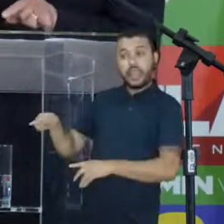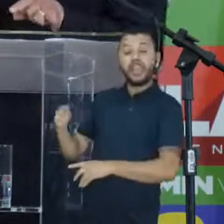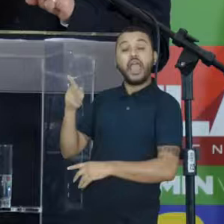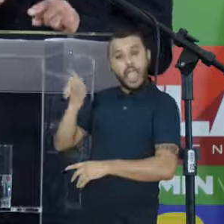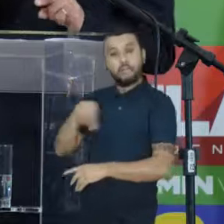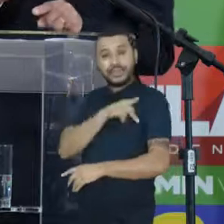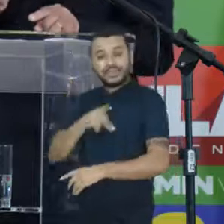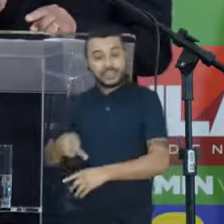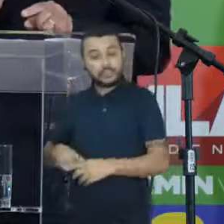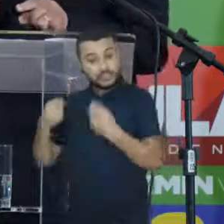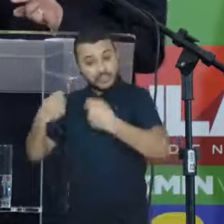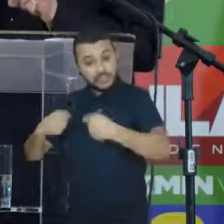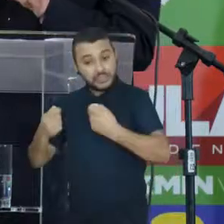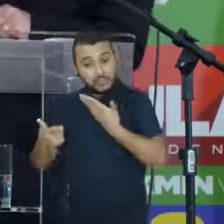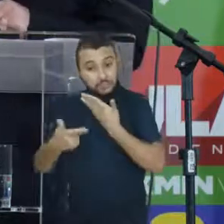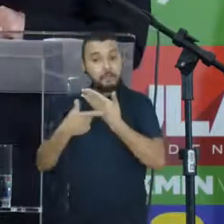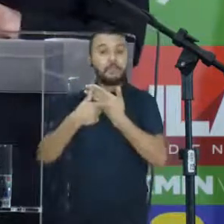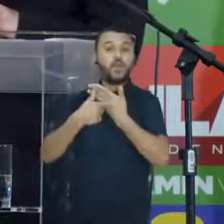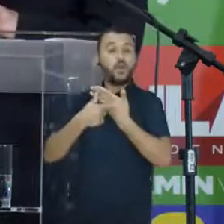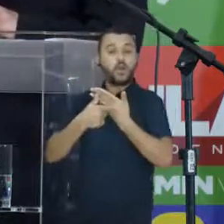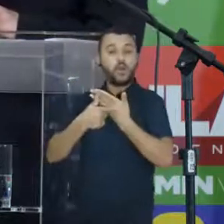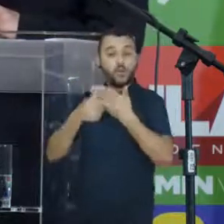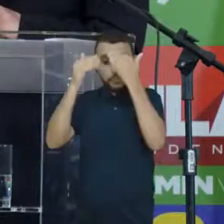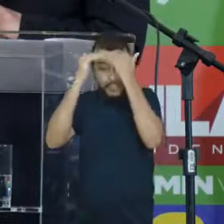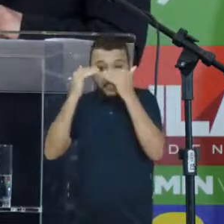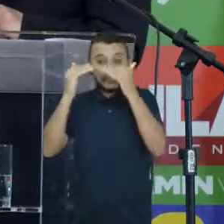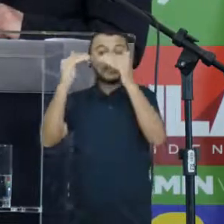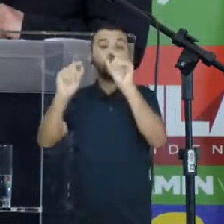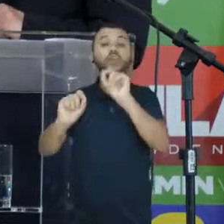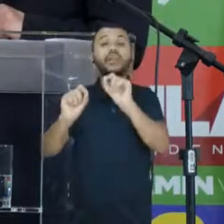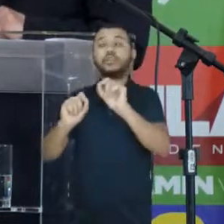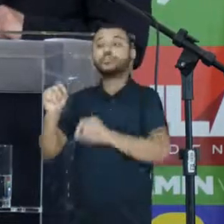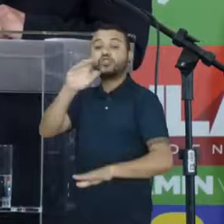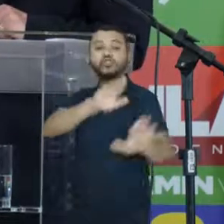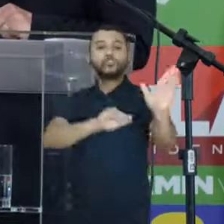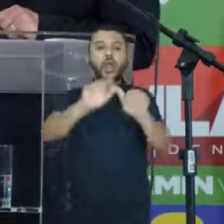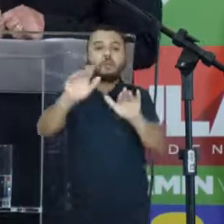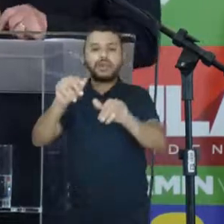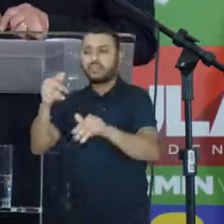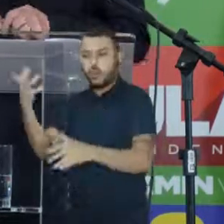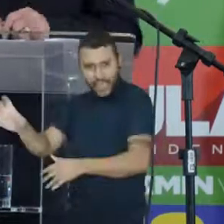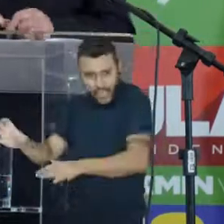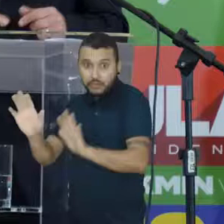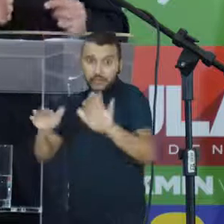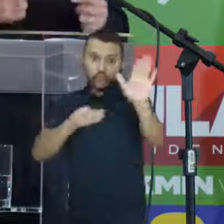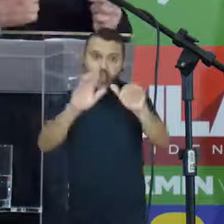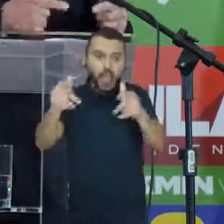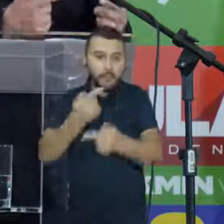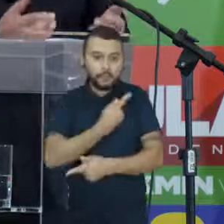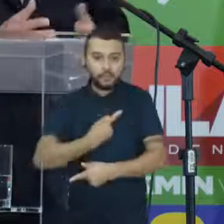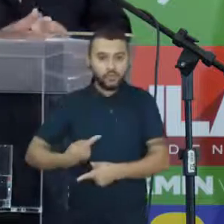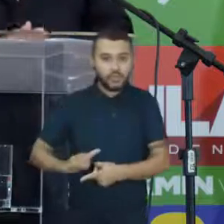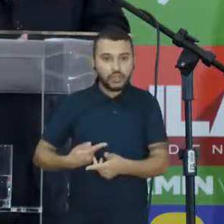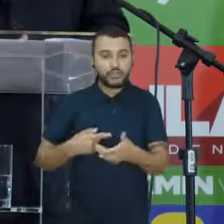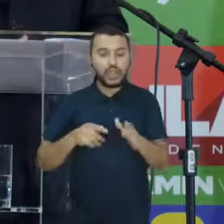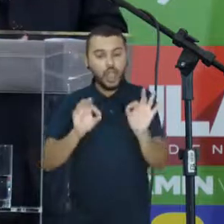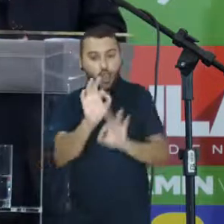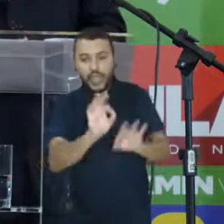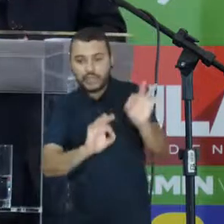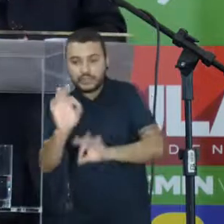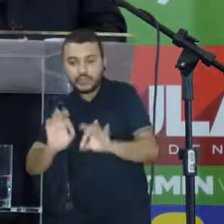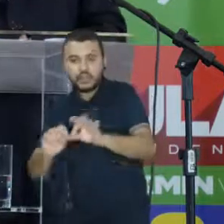de Estado não sabe fazer as coisas, ele organiza quem sabe. E aprenda a fazer pedindo que as pessoas façam por